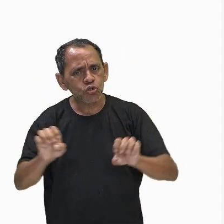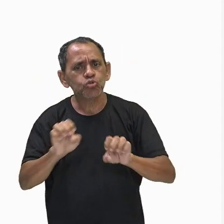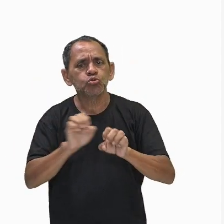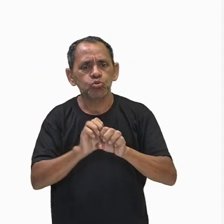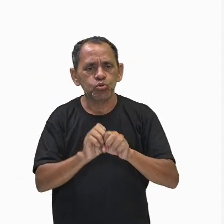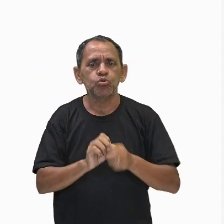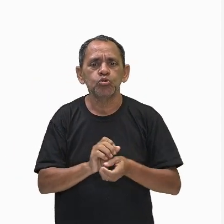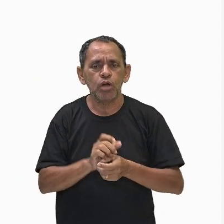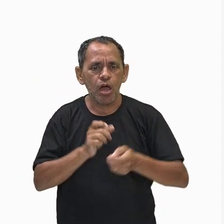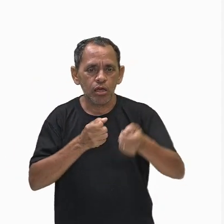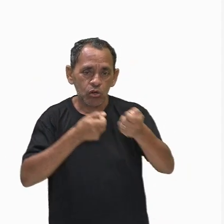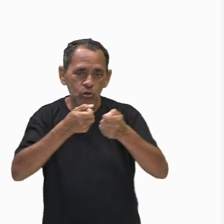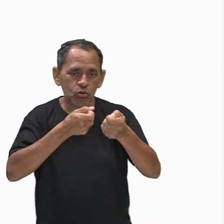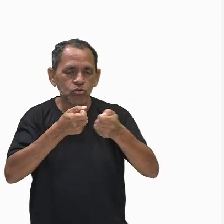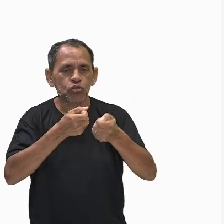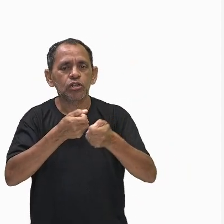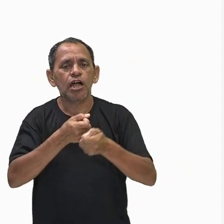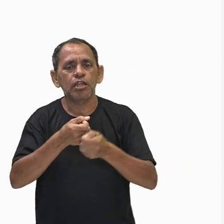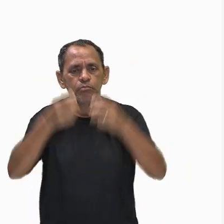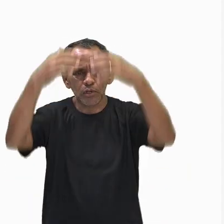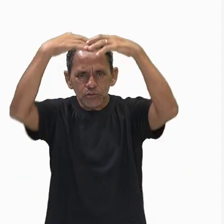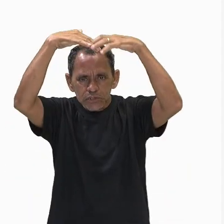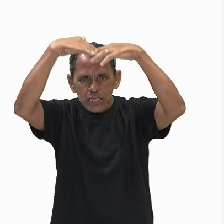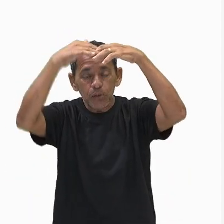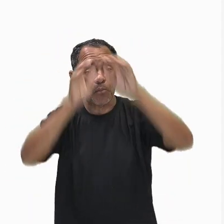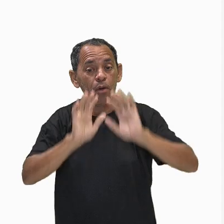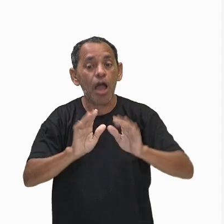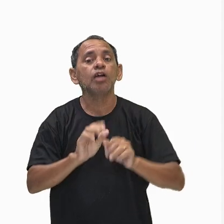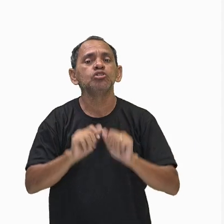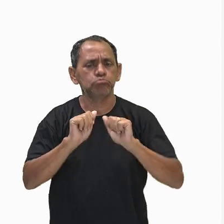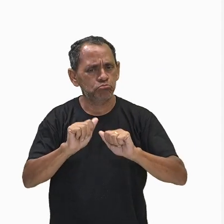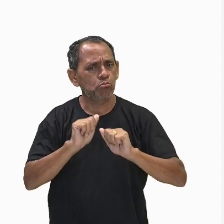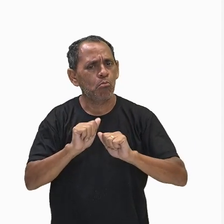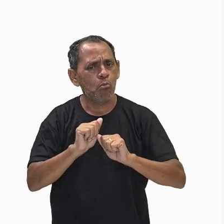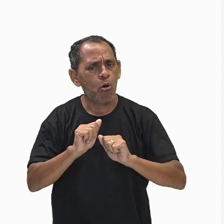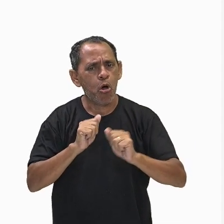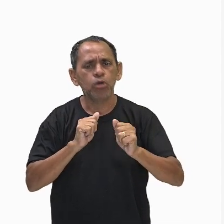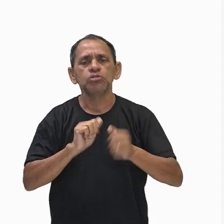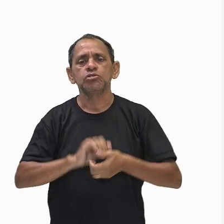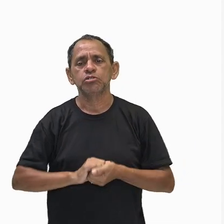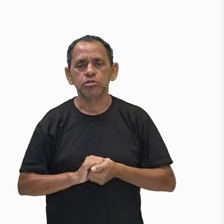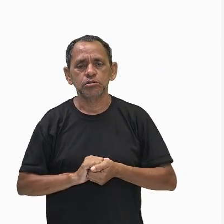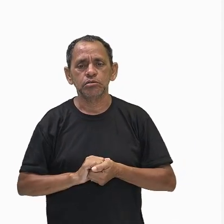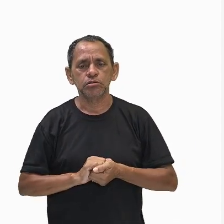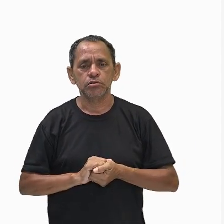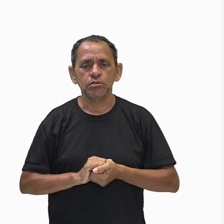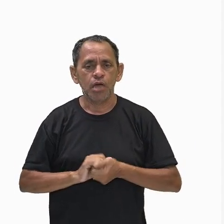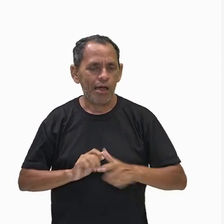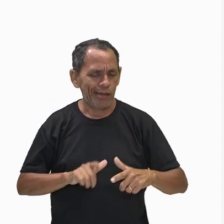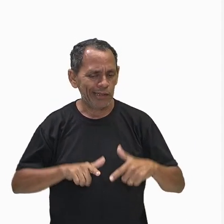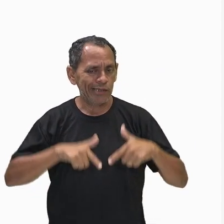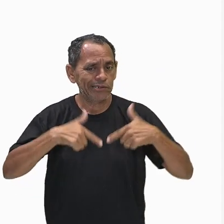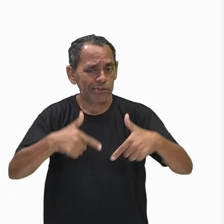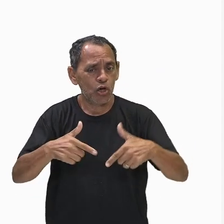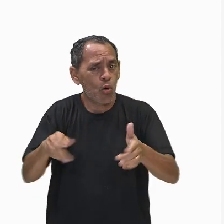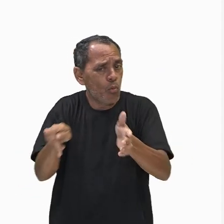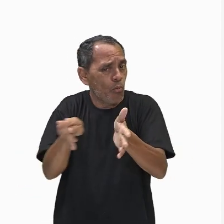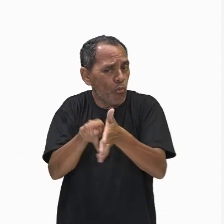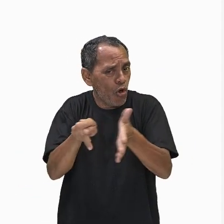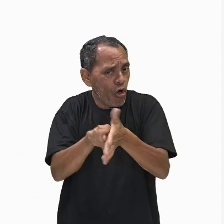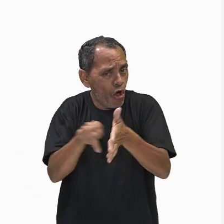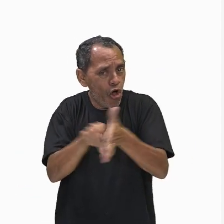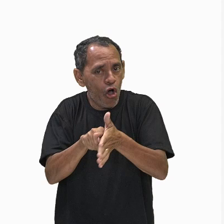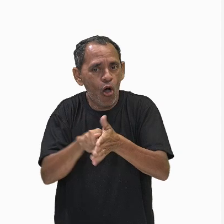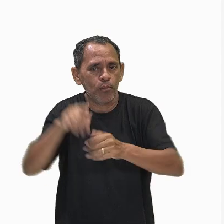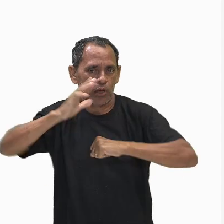cérebro, porém, pode agir independente dele e ali, neste momento, estão relacionados os arcos